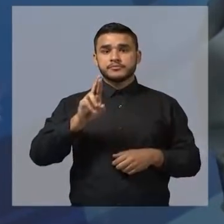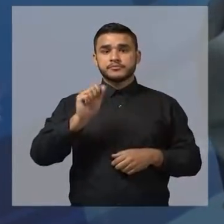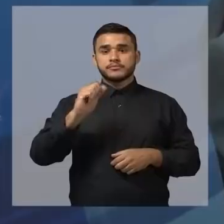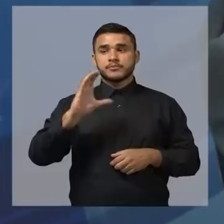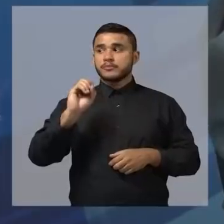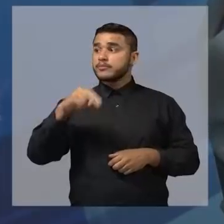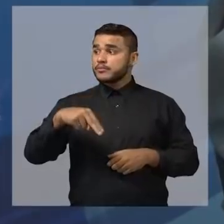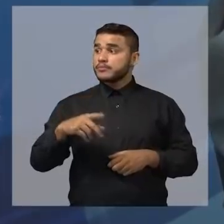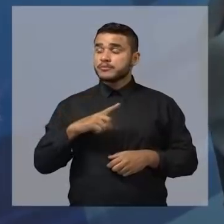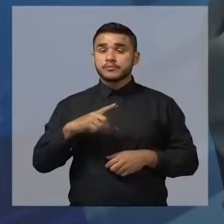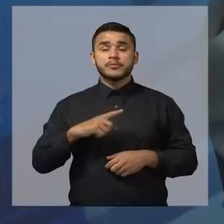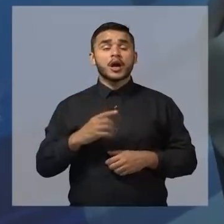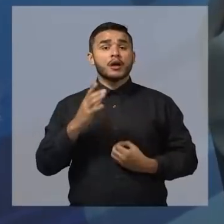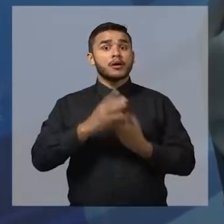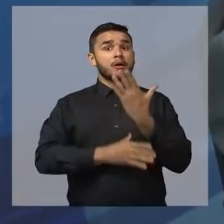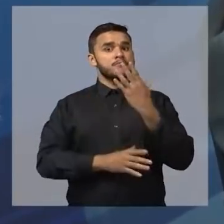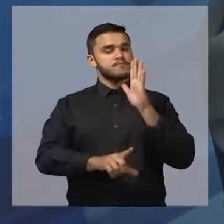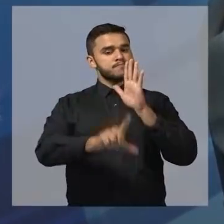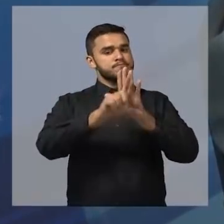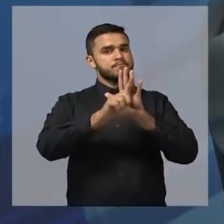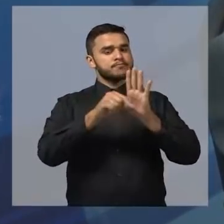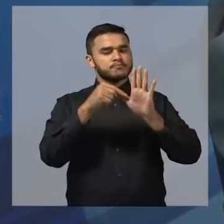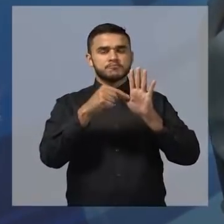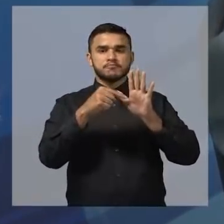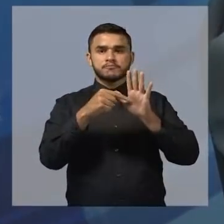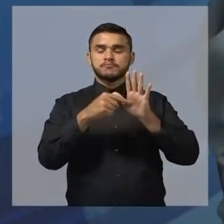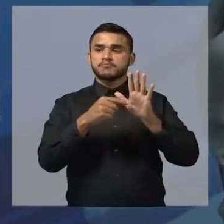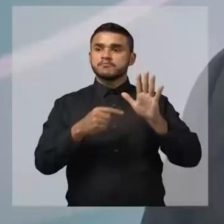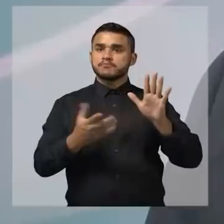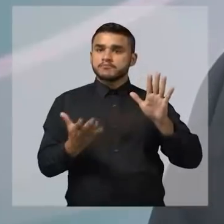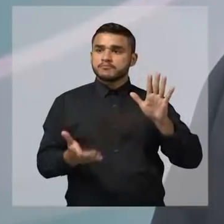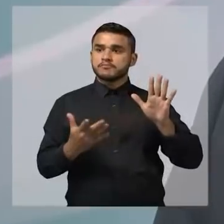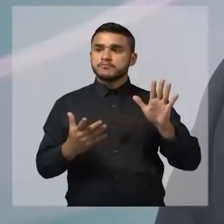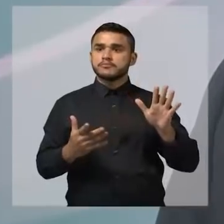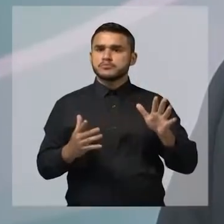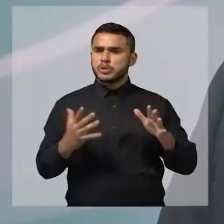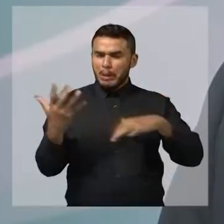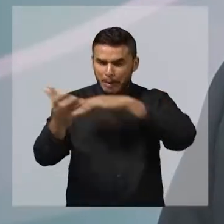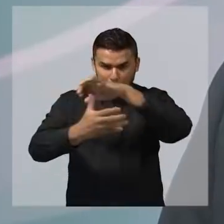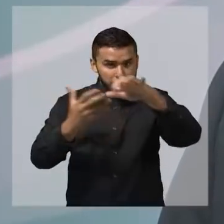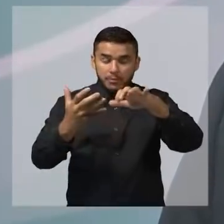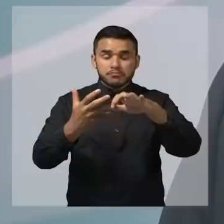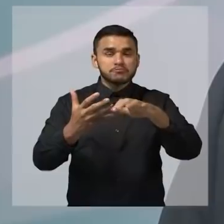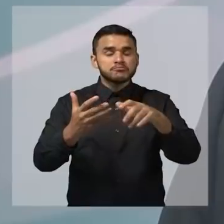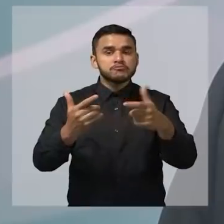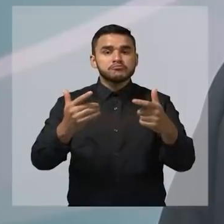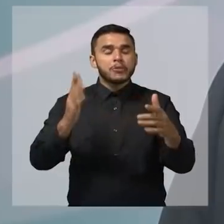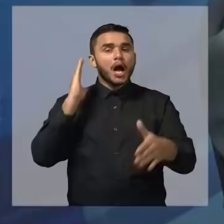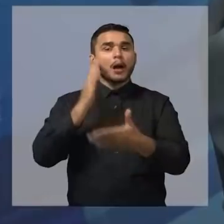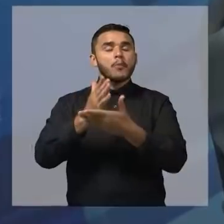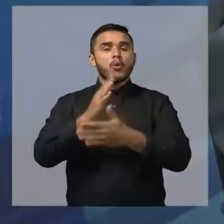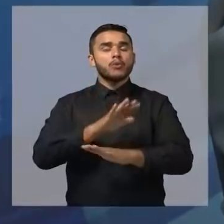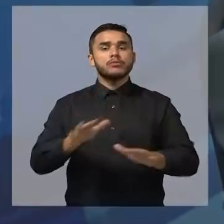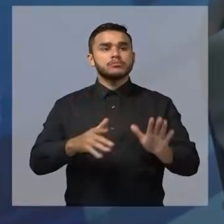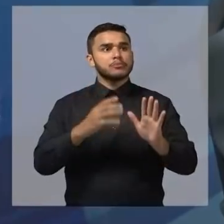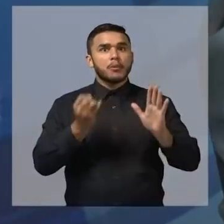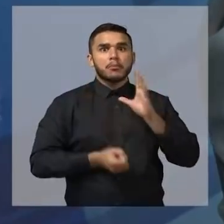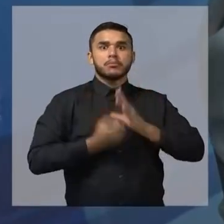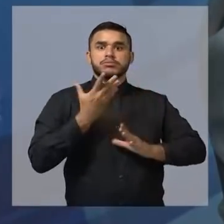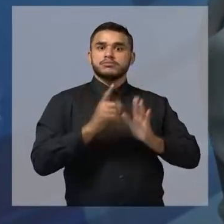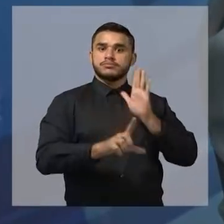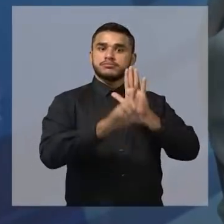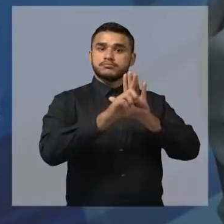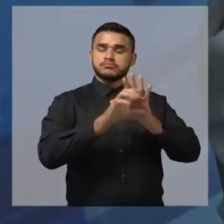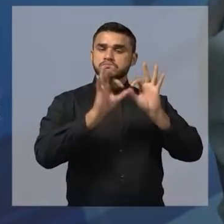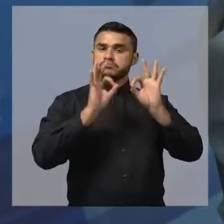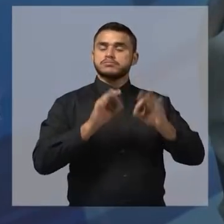E Drácon criou uma legislação muito dura. E acabou com as desordens. E aí, depois que a paz